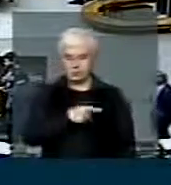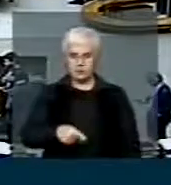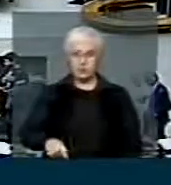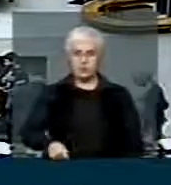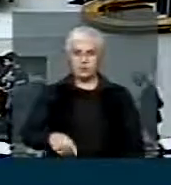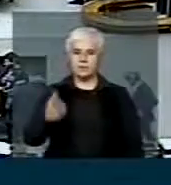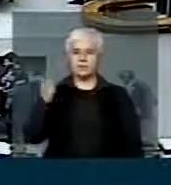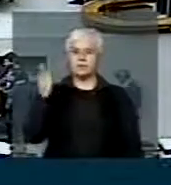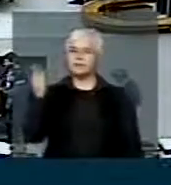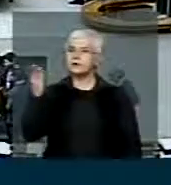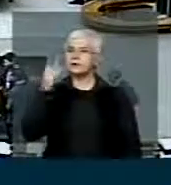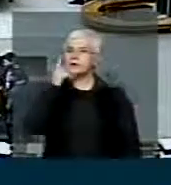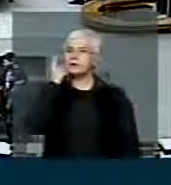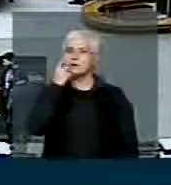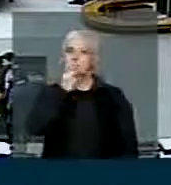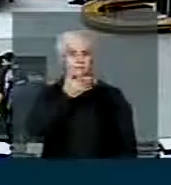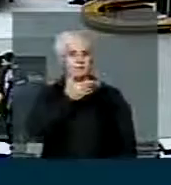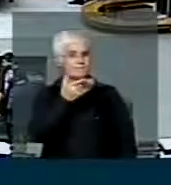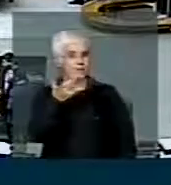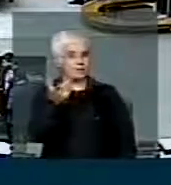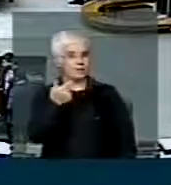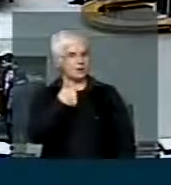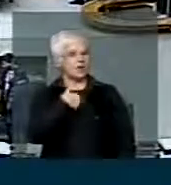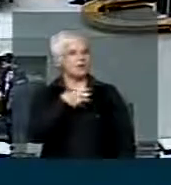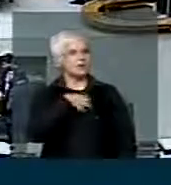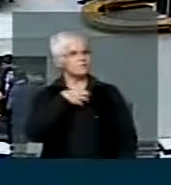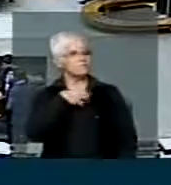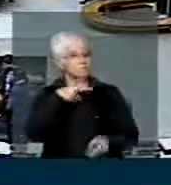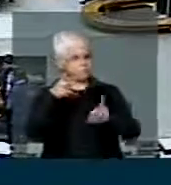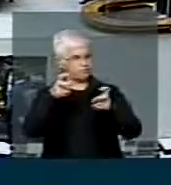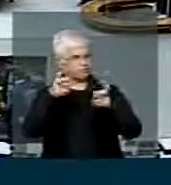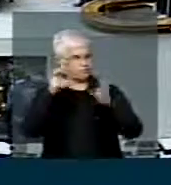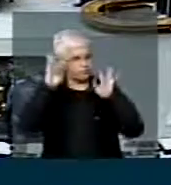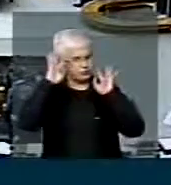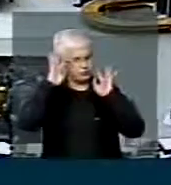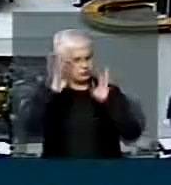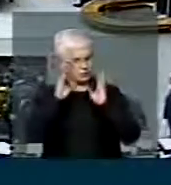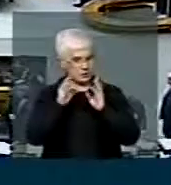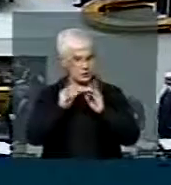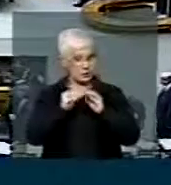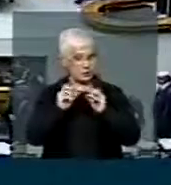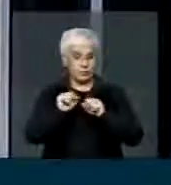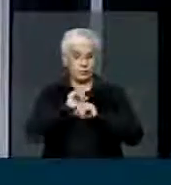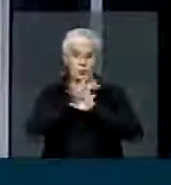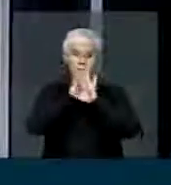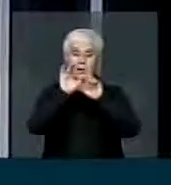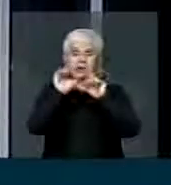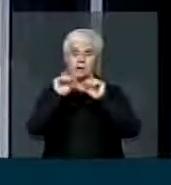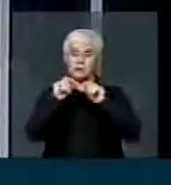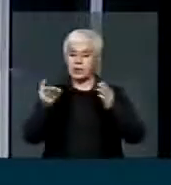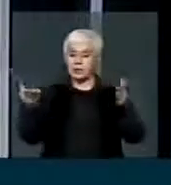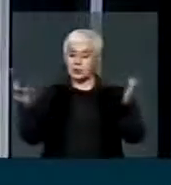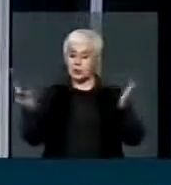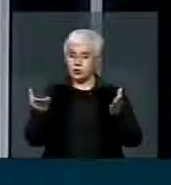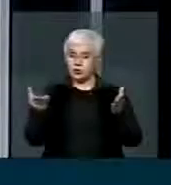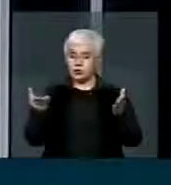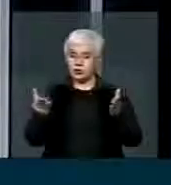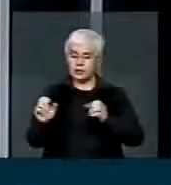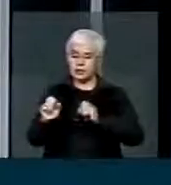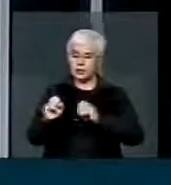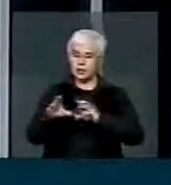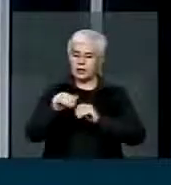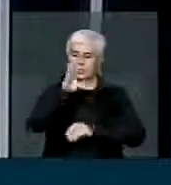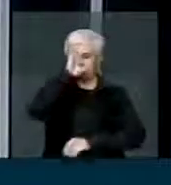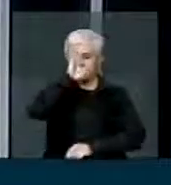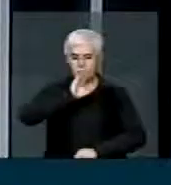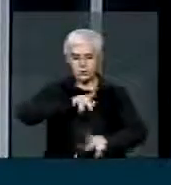deputadas, eu sinto claramente que hoje a educação